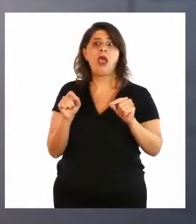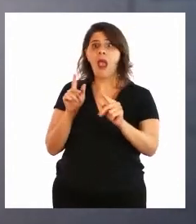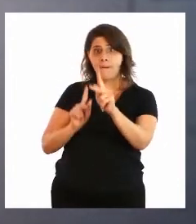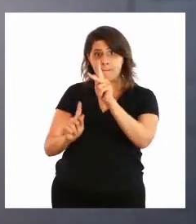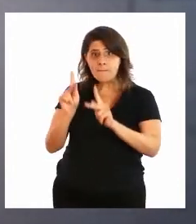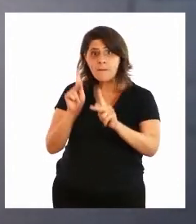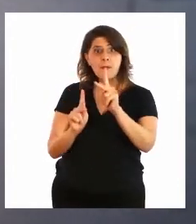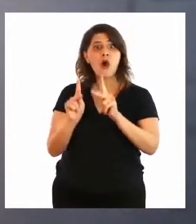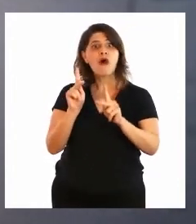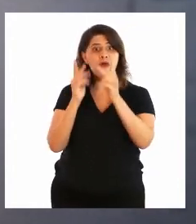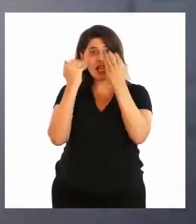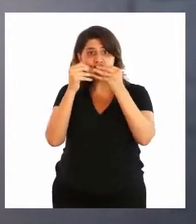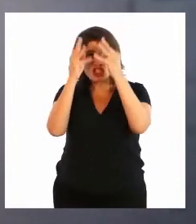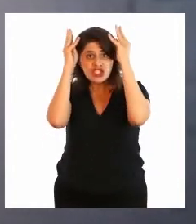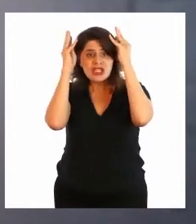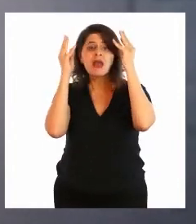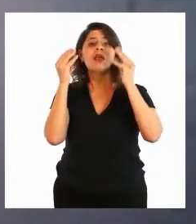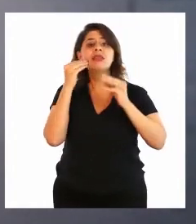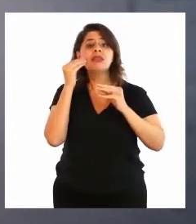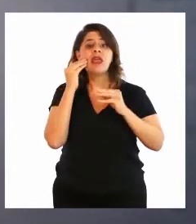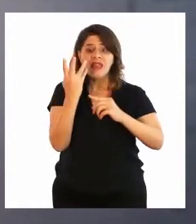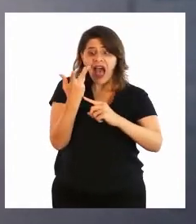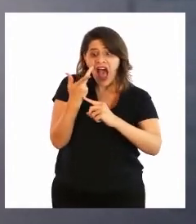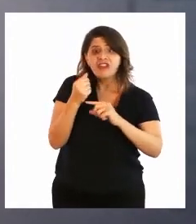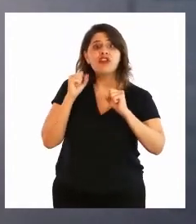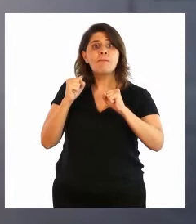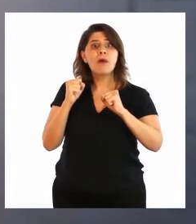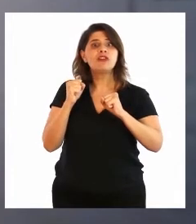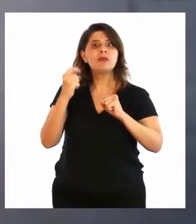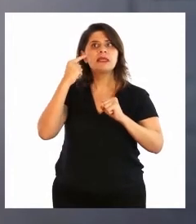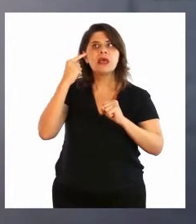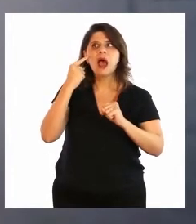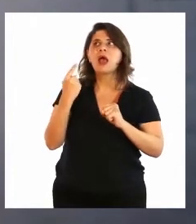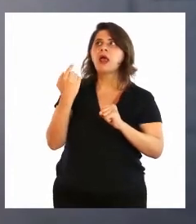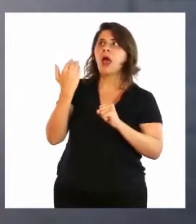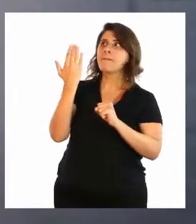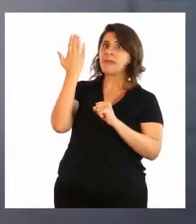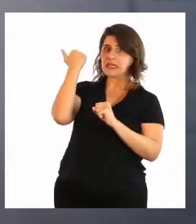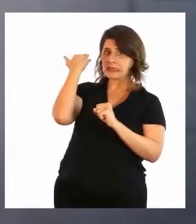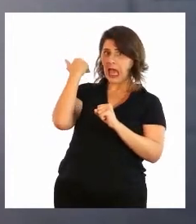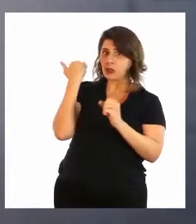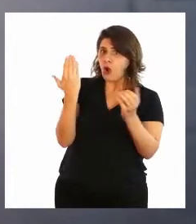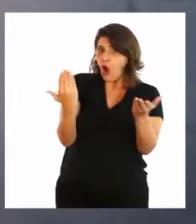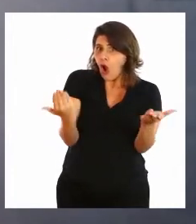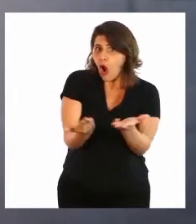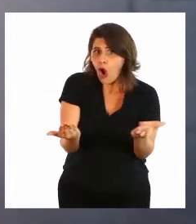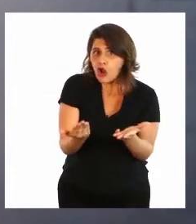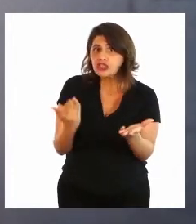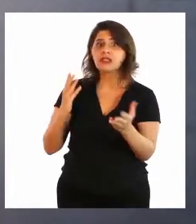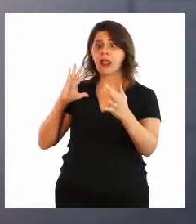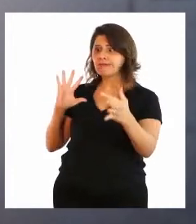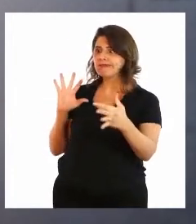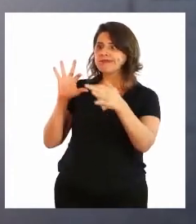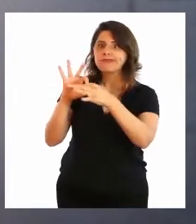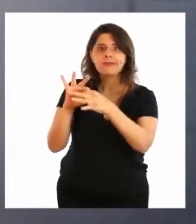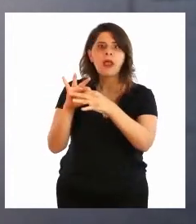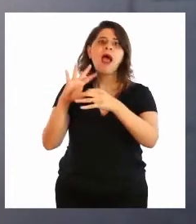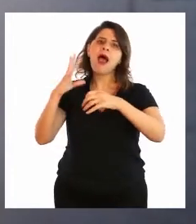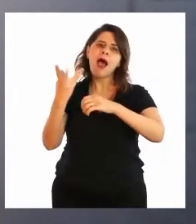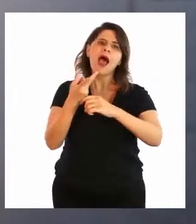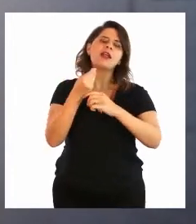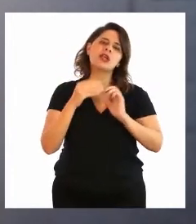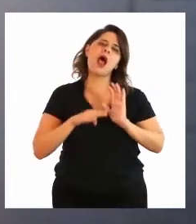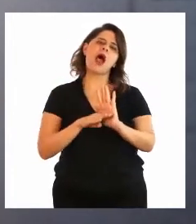as atualidades e contemporaneidades das existências indígenas, é uma outra narrativa que aparece.